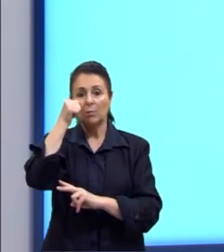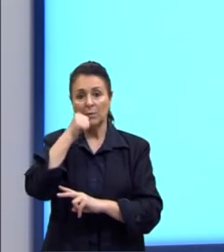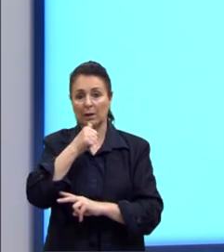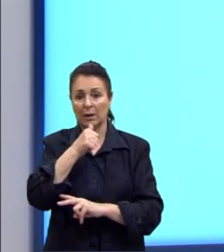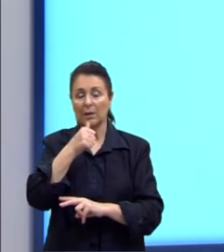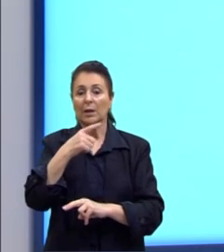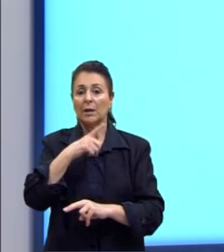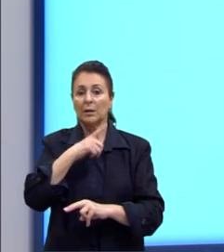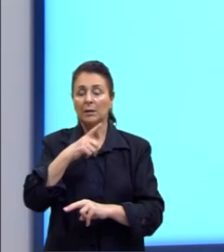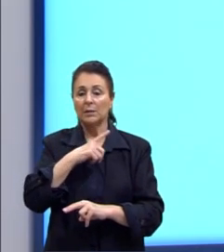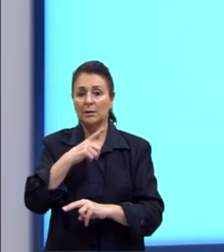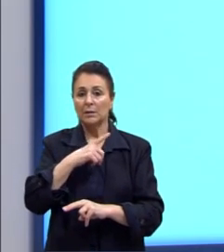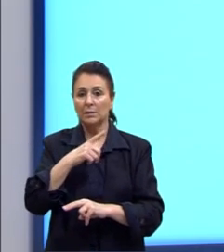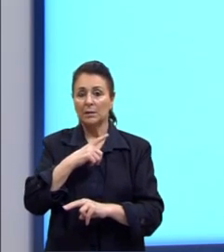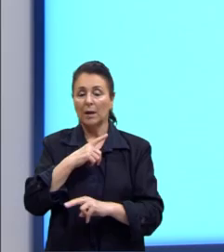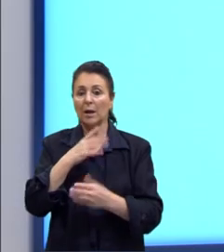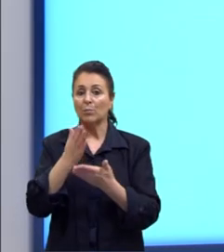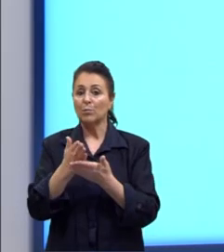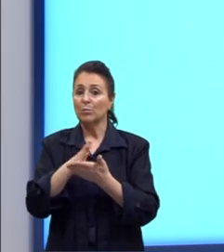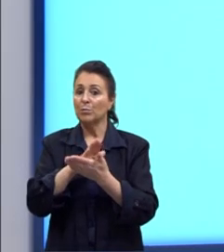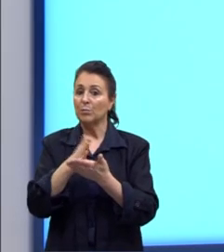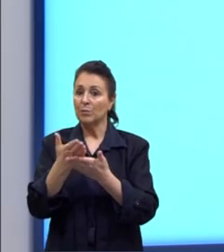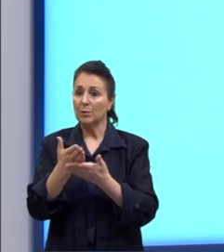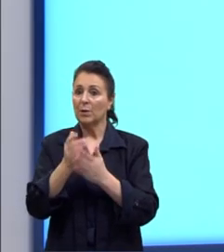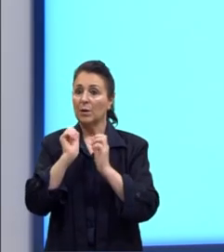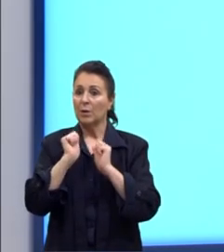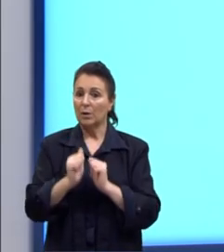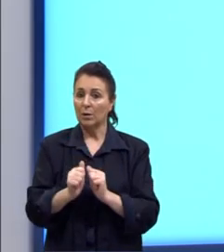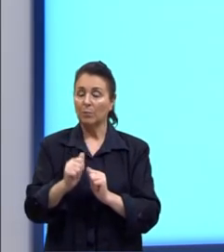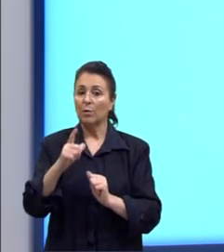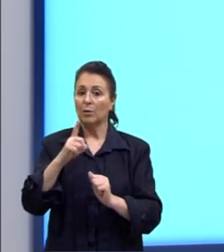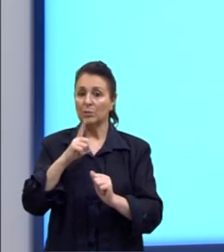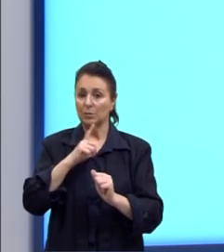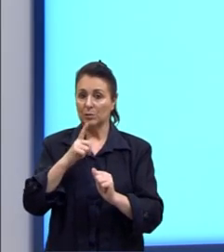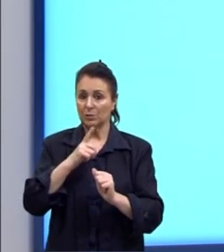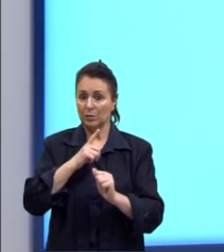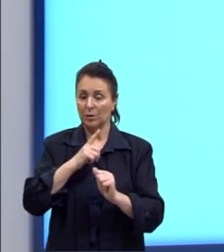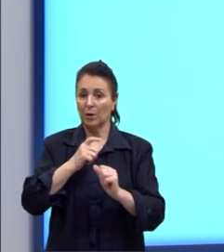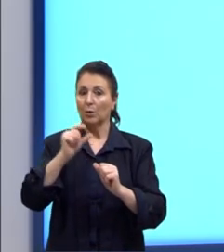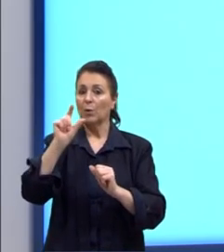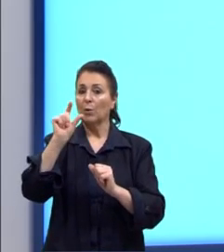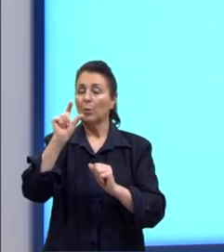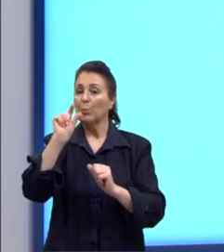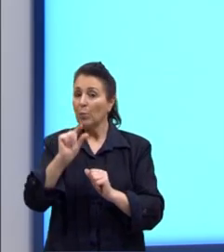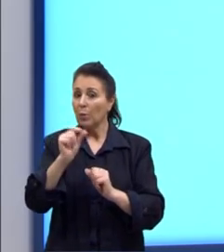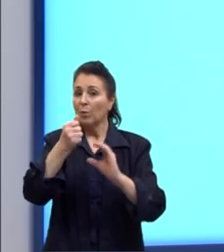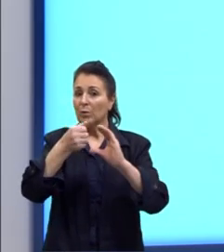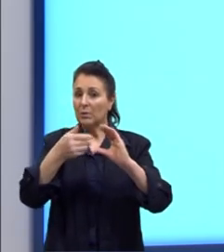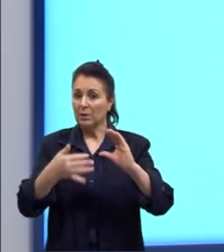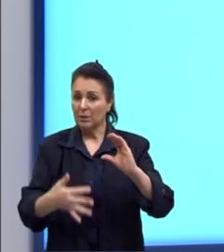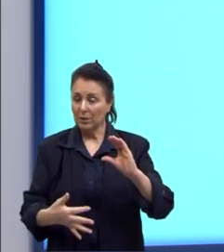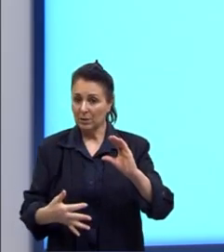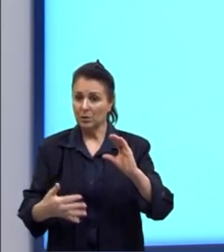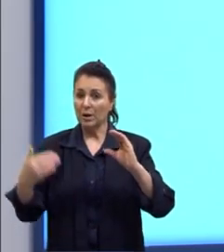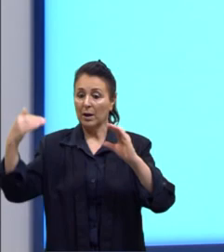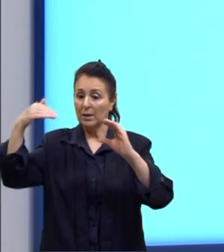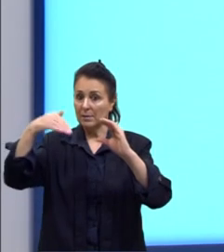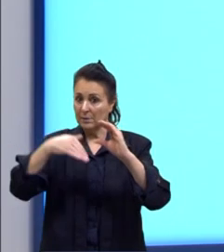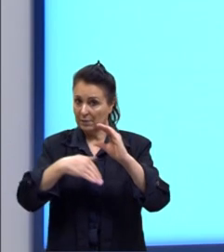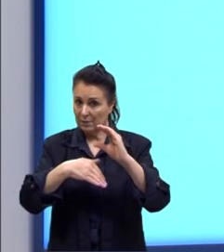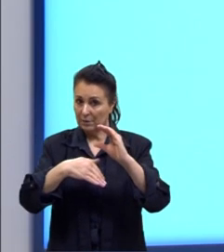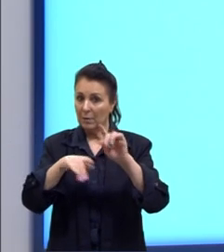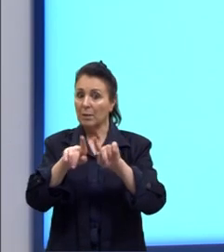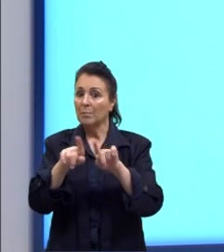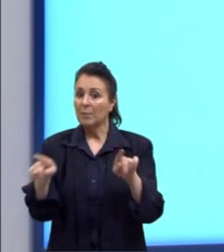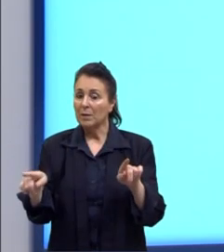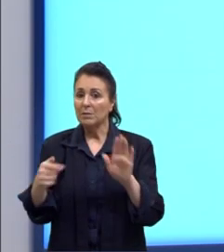já tem essa intermediário aqui ela pode portar uma característica recessiva mas não manifestar